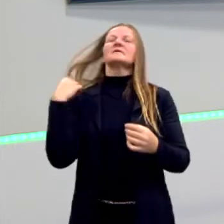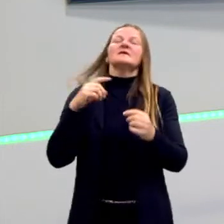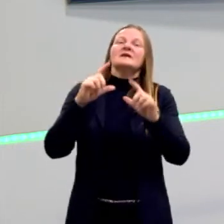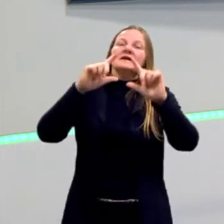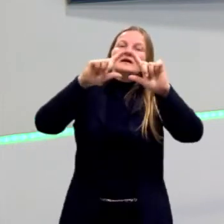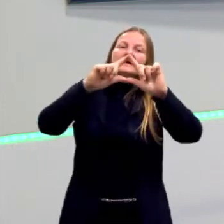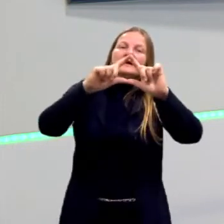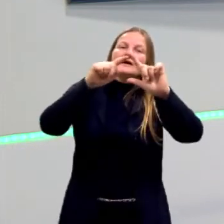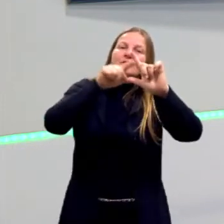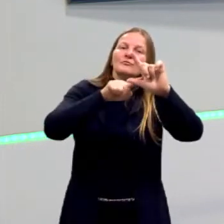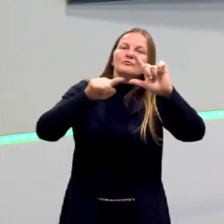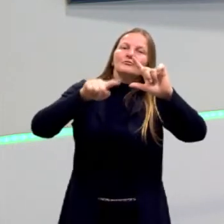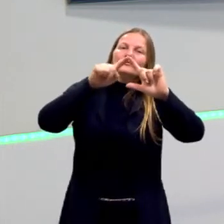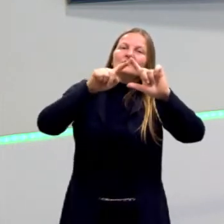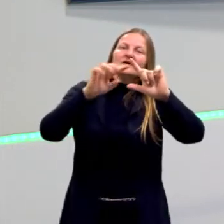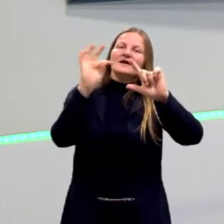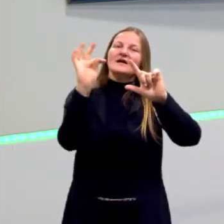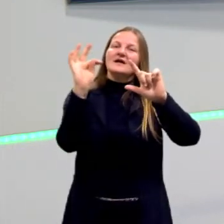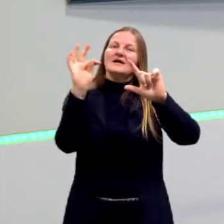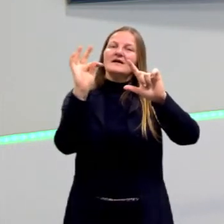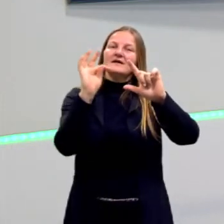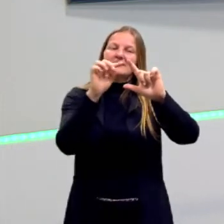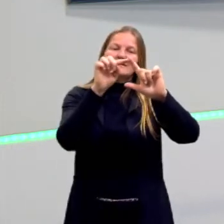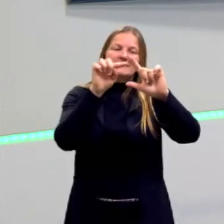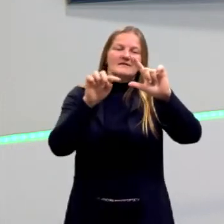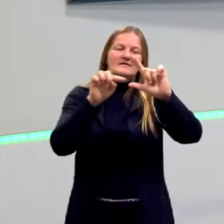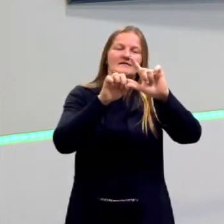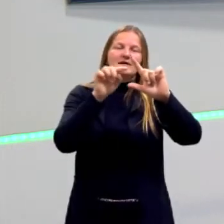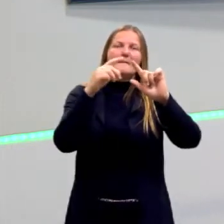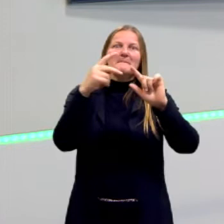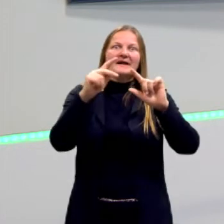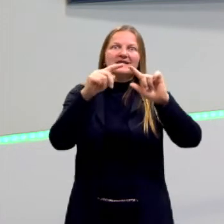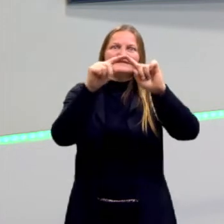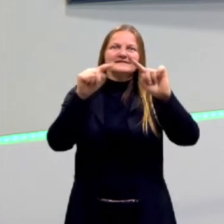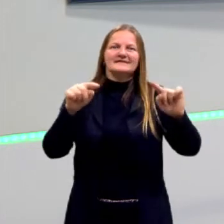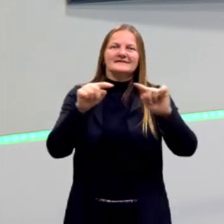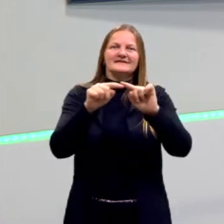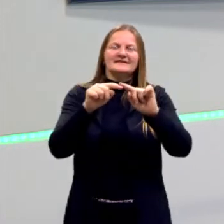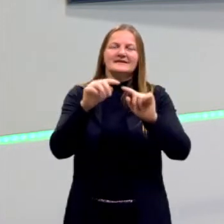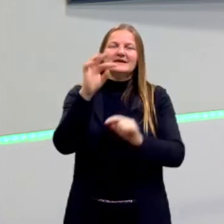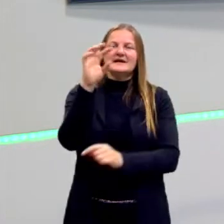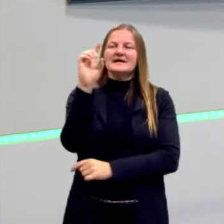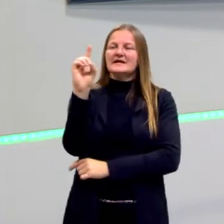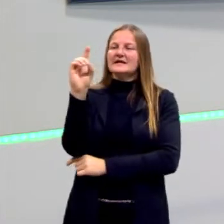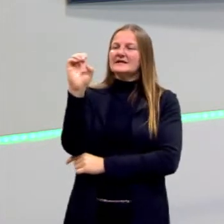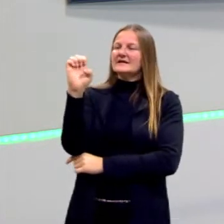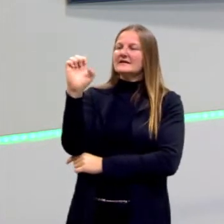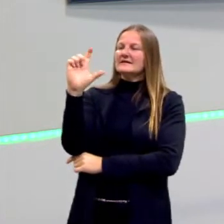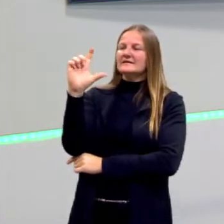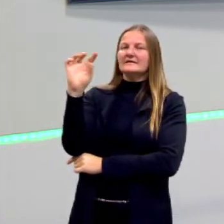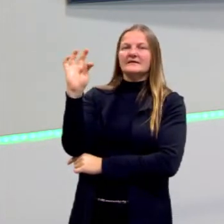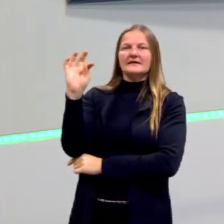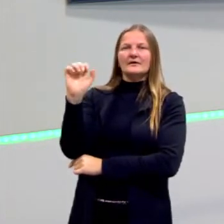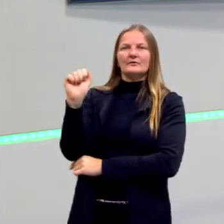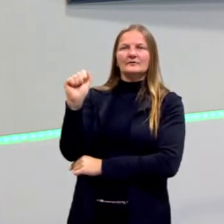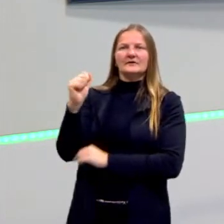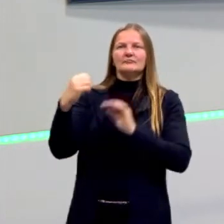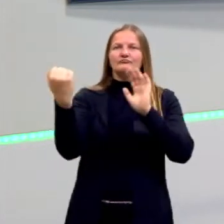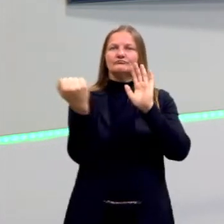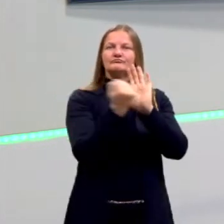o Delta que ela parece um triângulo né então a gente vai ver que ele aparece aqui sim né diferença de potencial elétrico